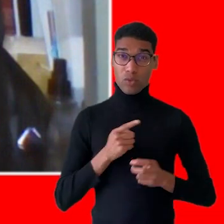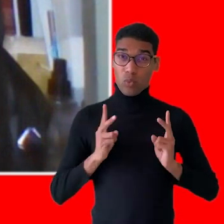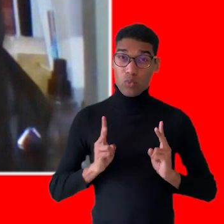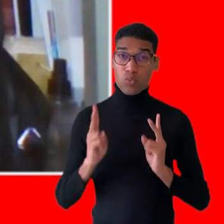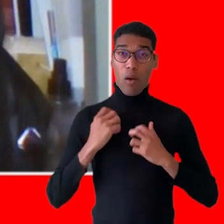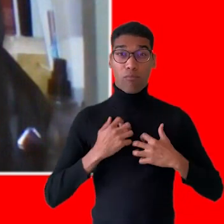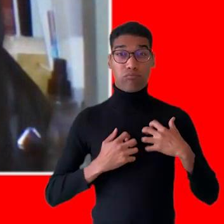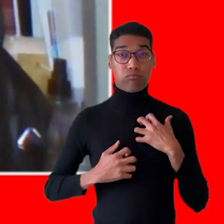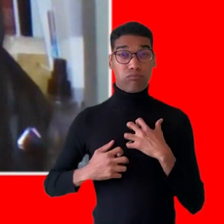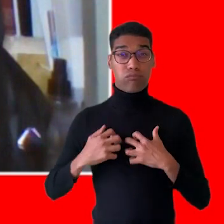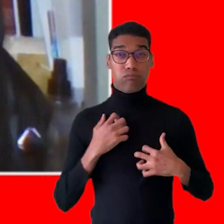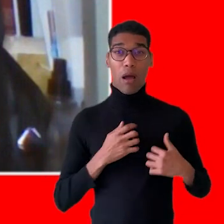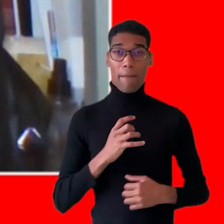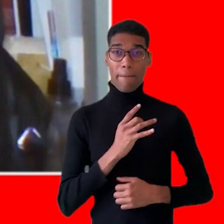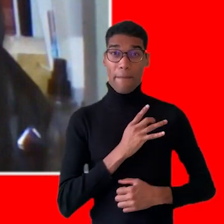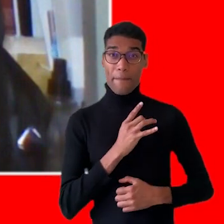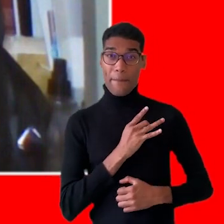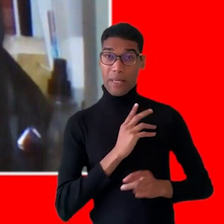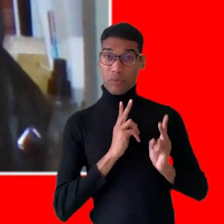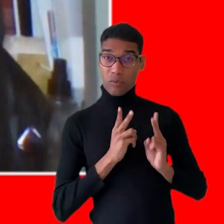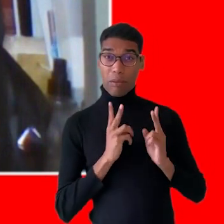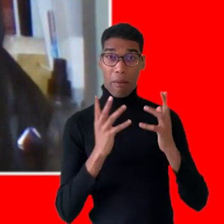medo constante e terror.